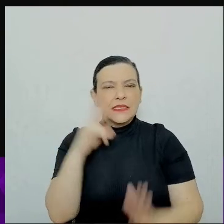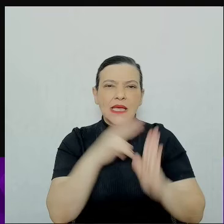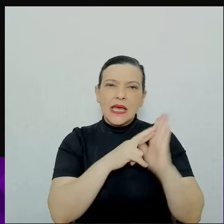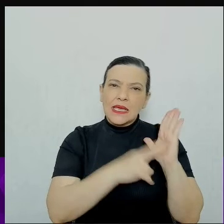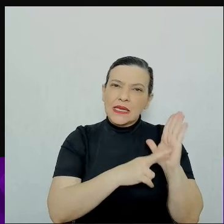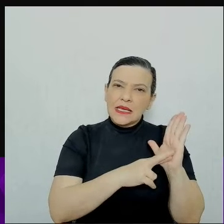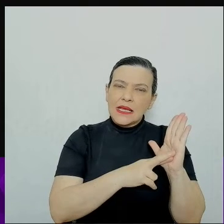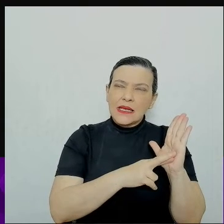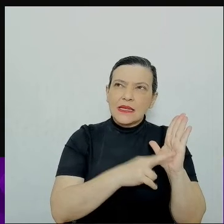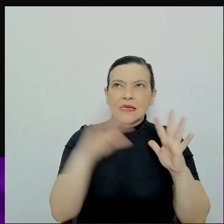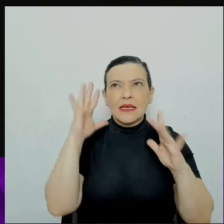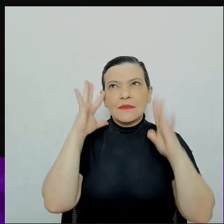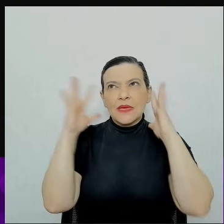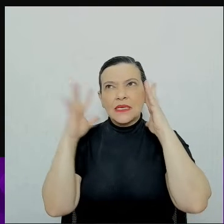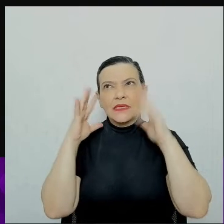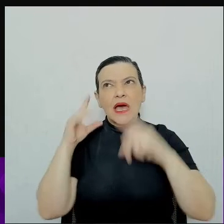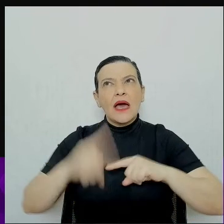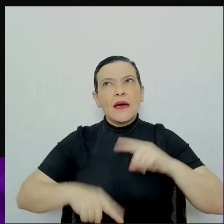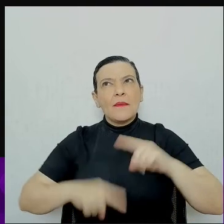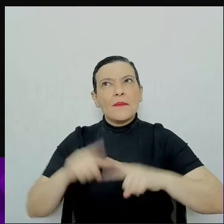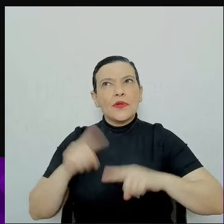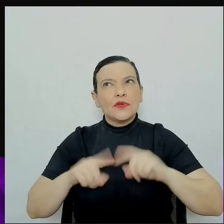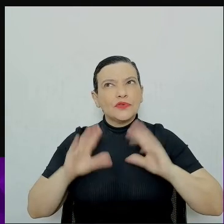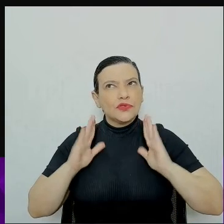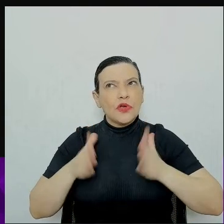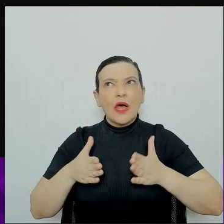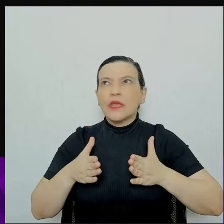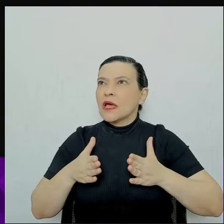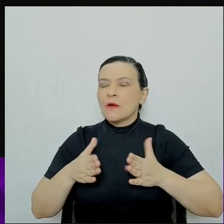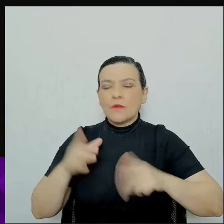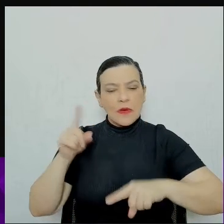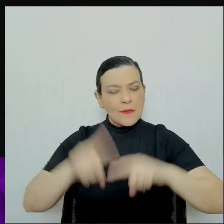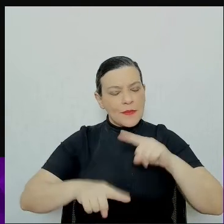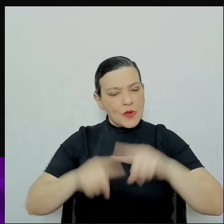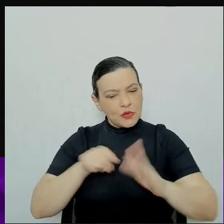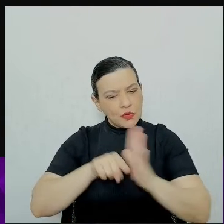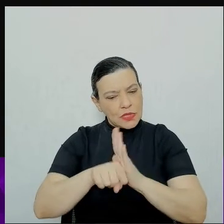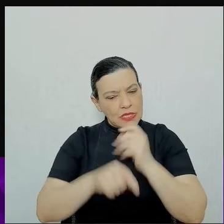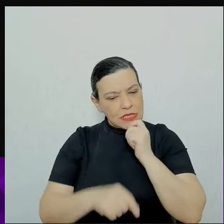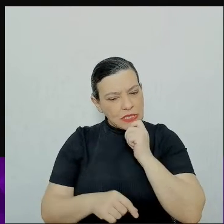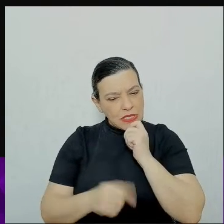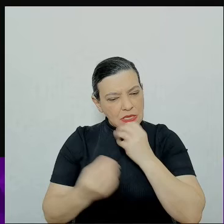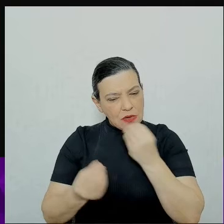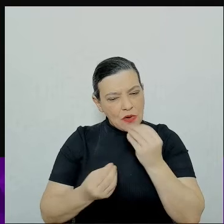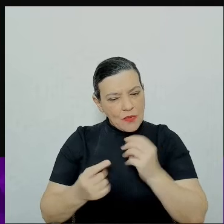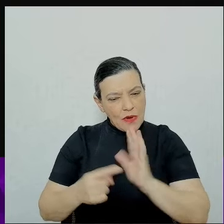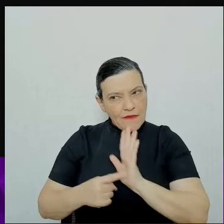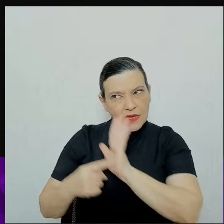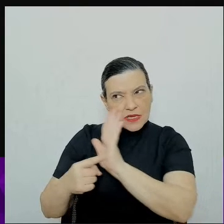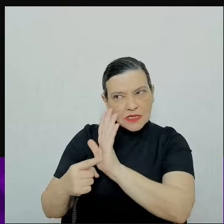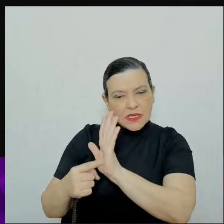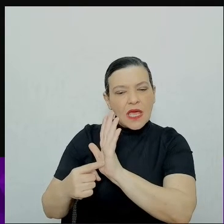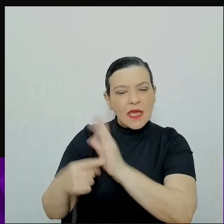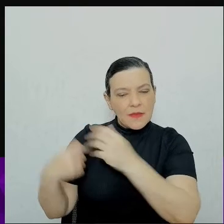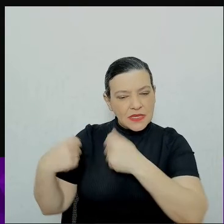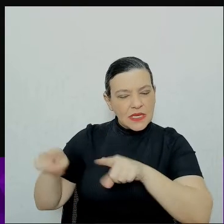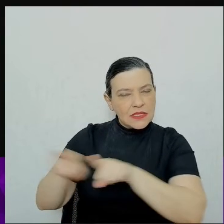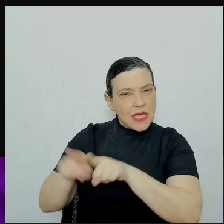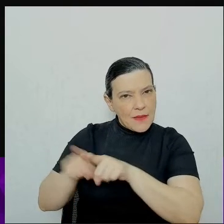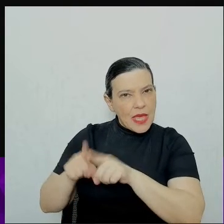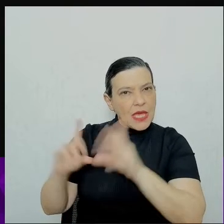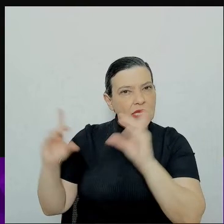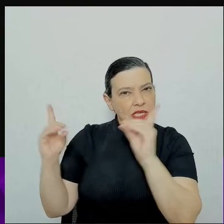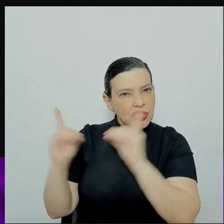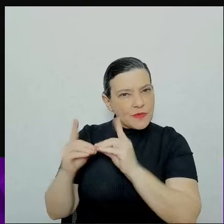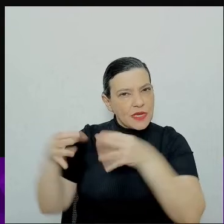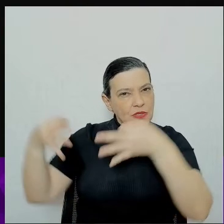mais suficiente, é porque a gente precisa olhar para esse produto e olhar para o serviço que a gente está oferecendo, que nada mais é do que, se eu estou, novamente